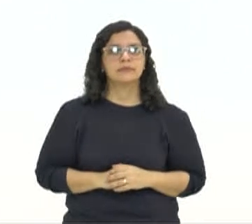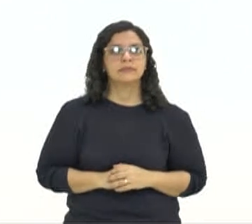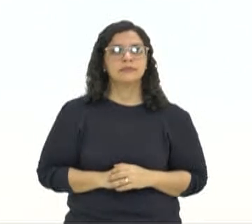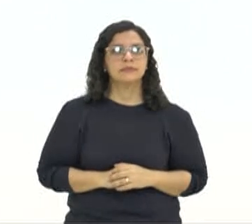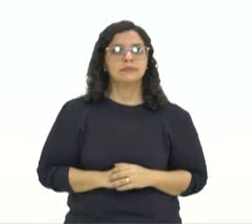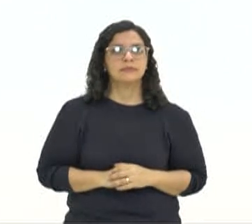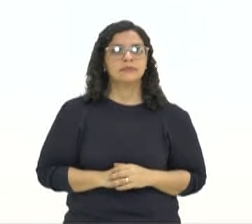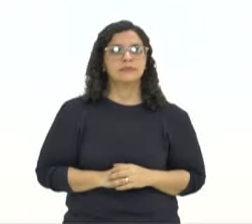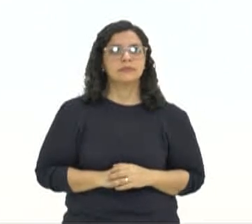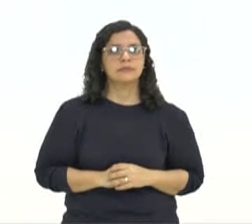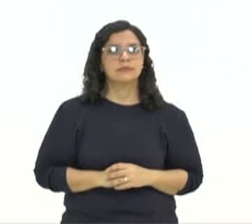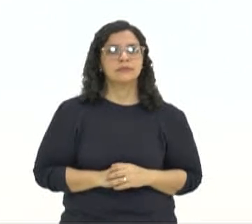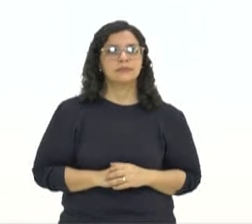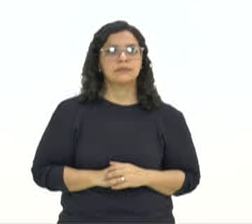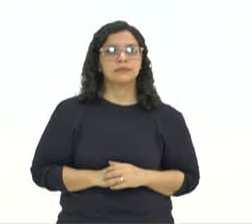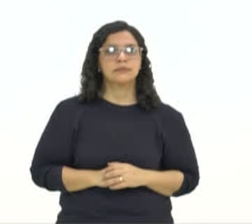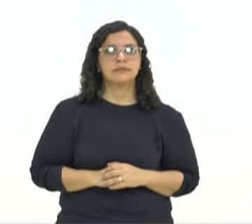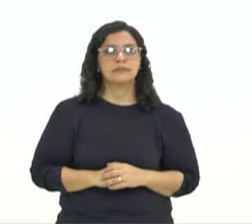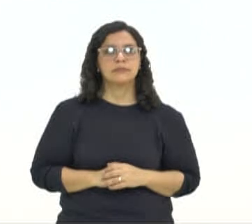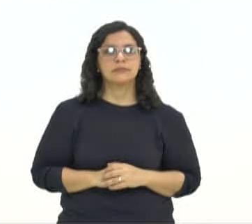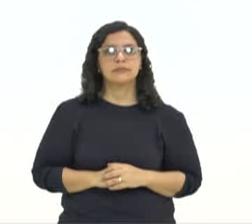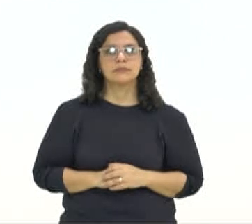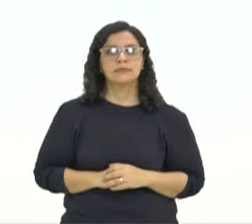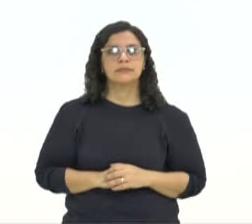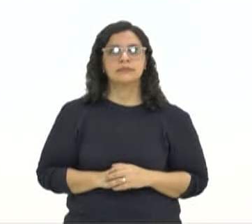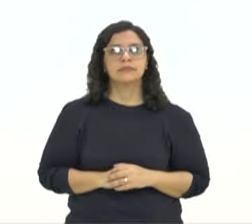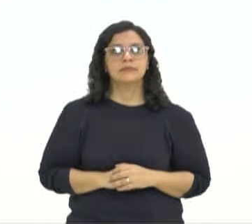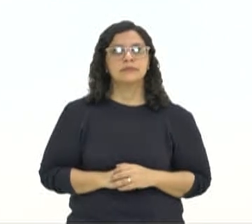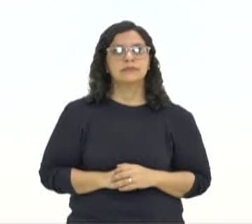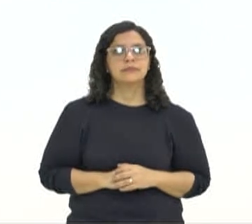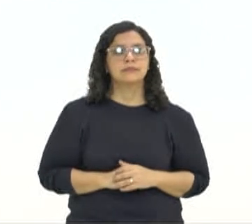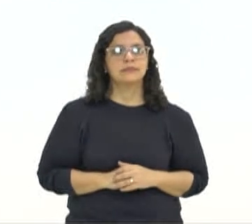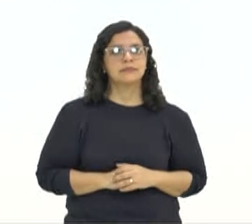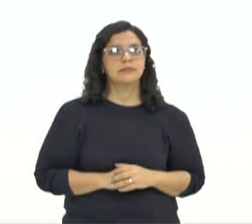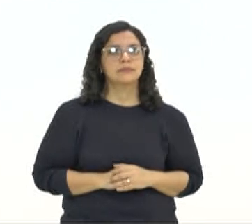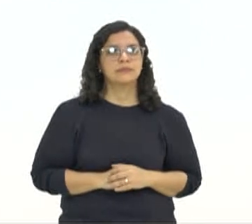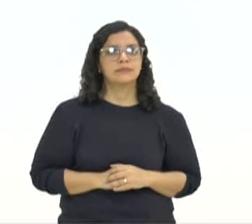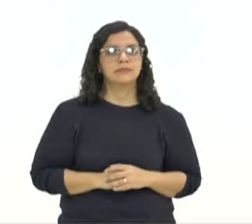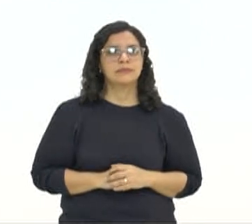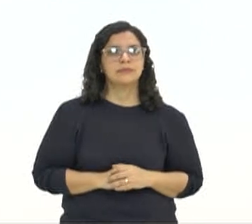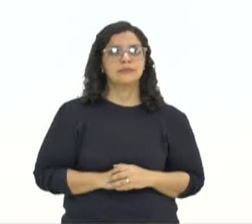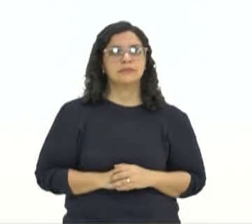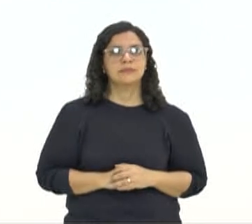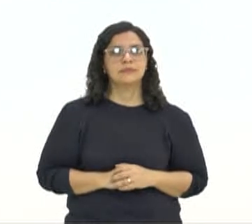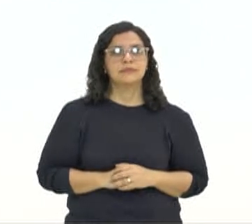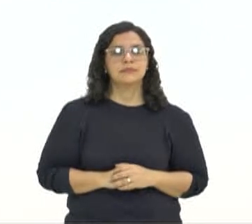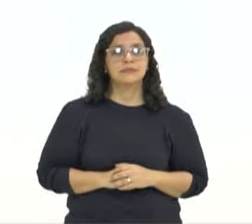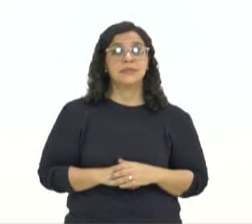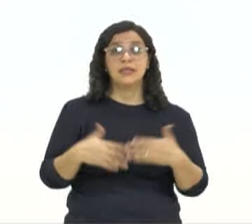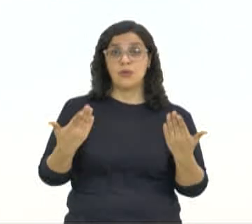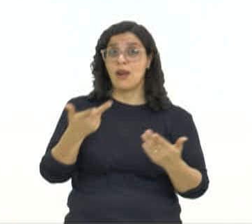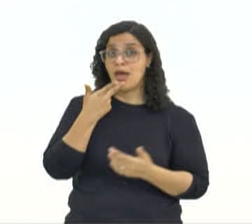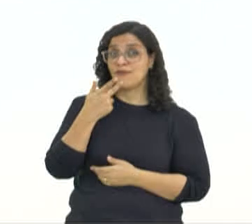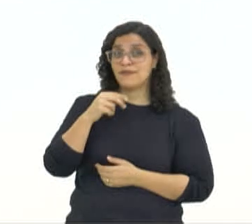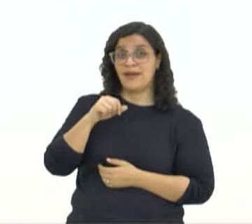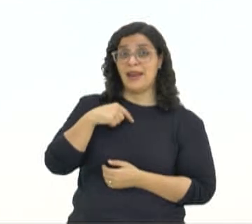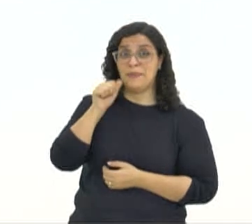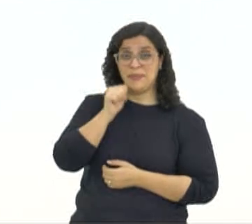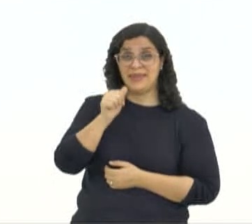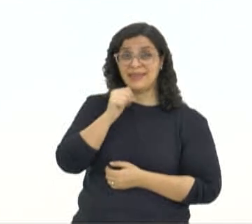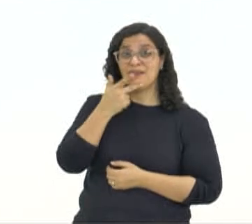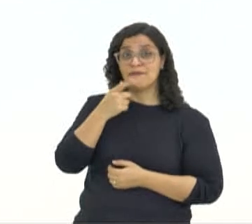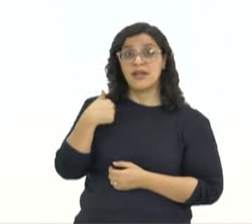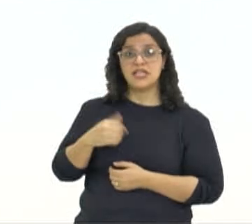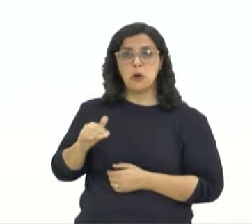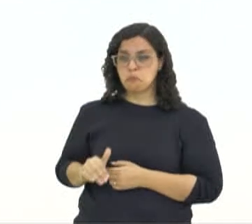lado, Susanita disse o seguinte: quando sea grande, quero ter muitos vestidos. Então, ela fala que quando ela for grande, ela